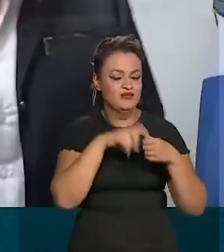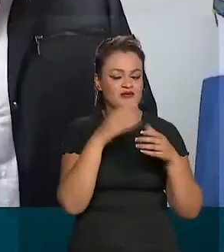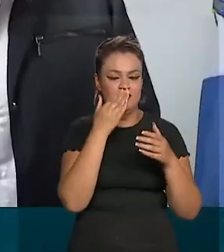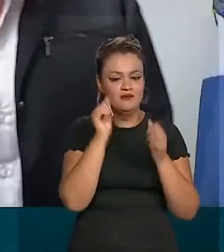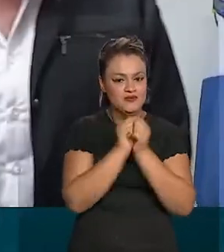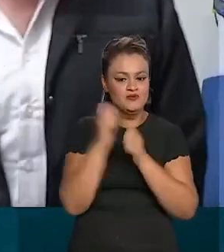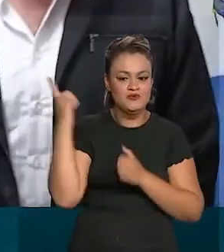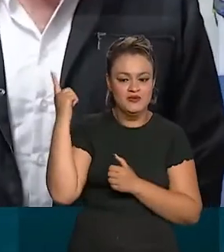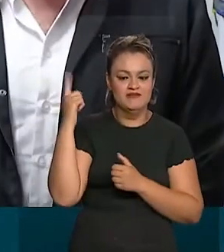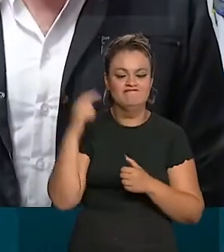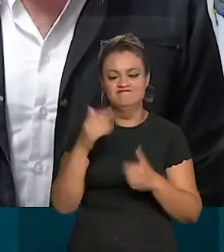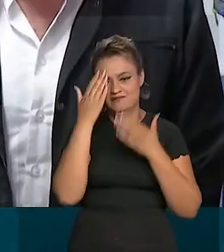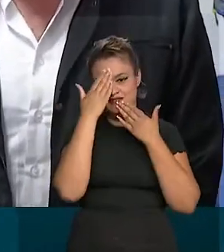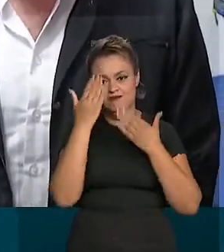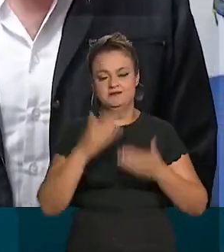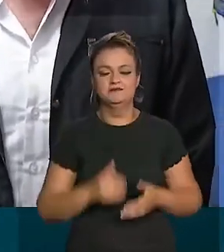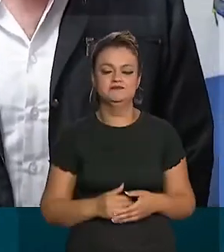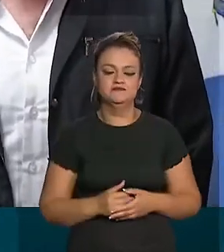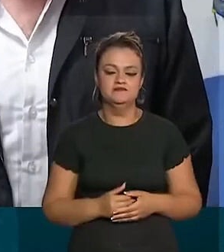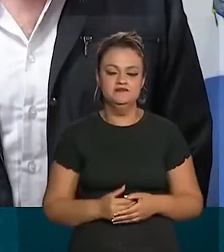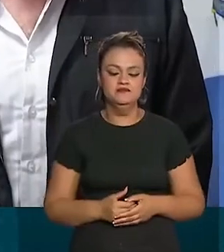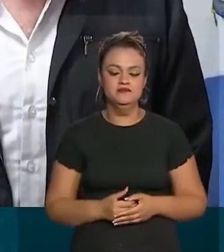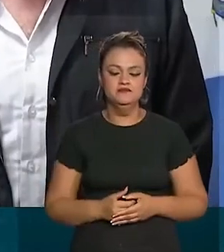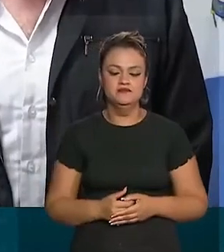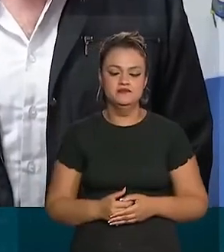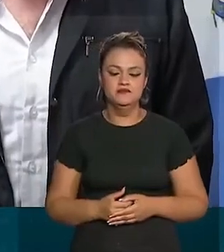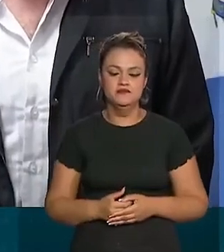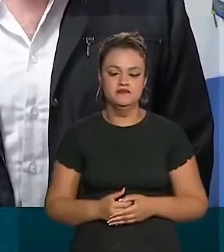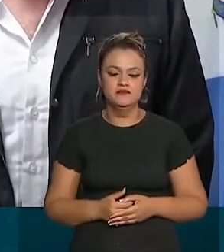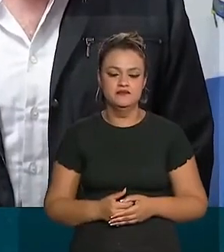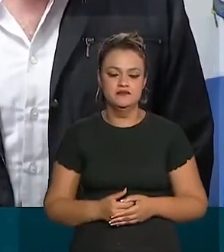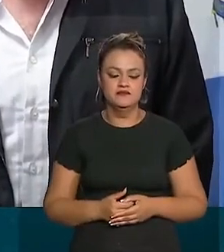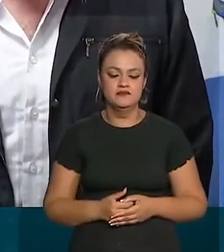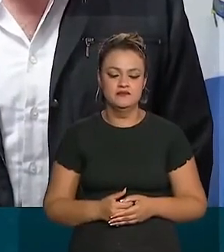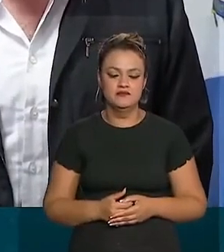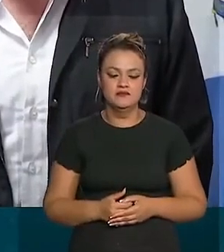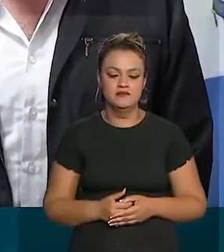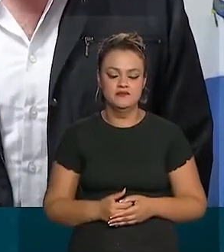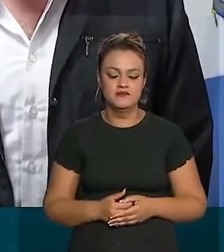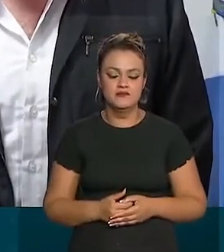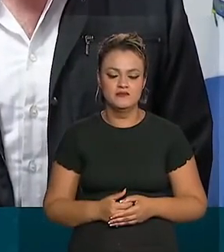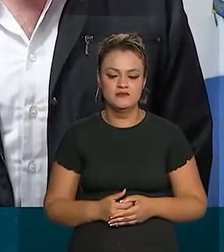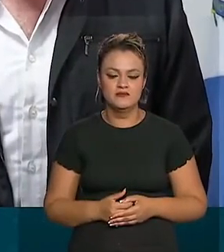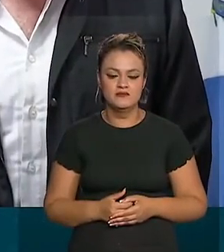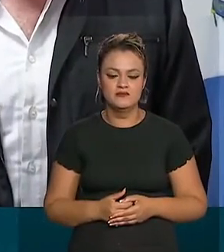almoço, tá? Obrigado, gente. O senhor falou que vai ganhar isso. O presidente já está para Brasília agora?